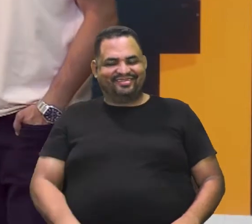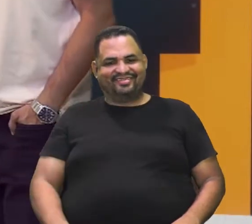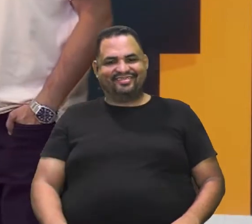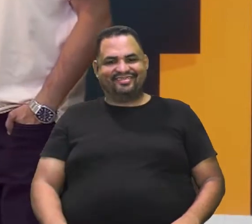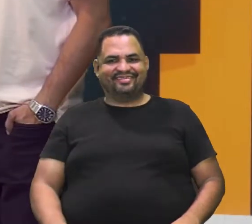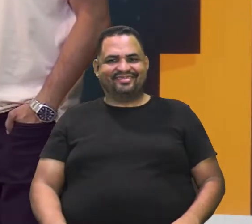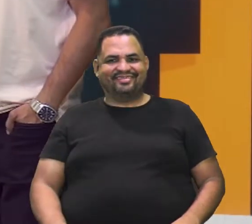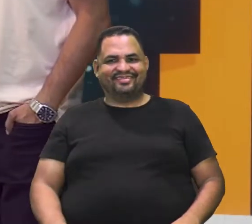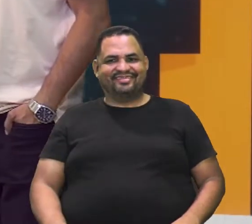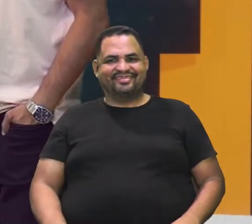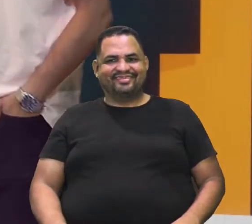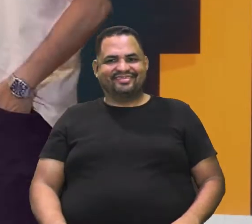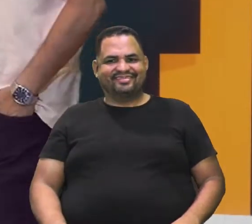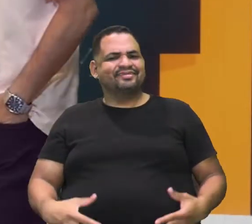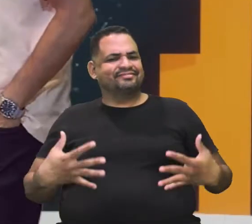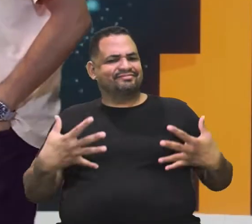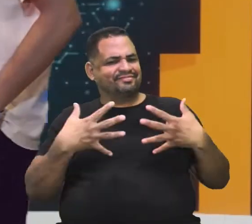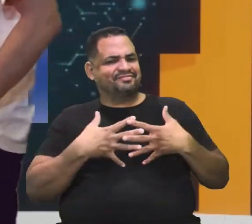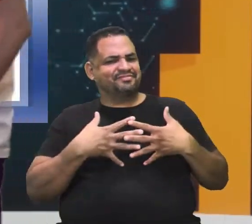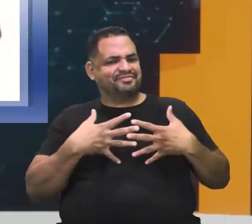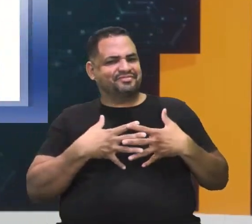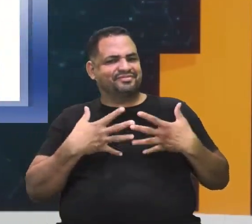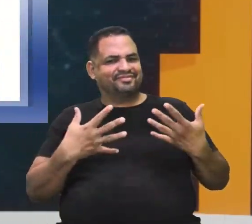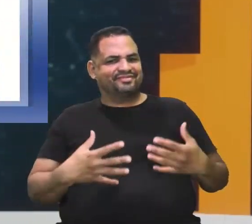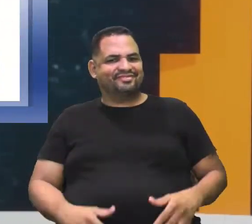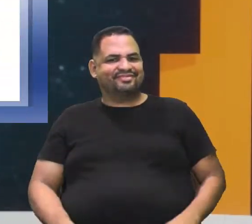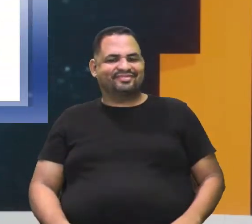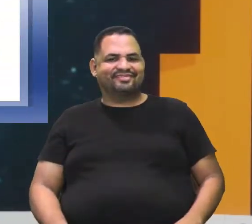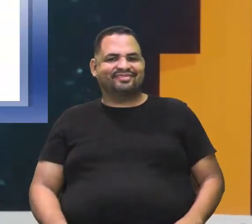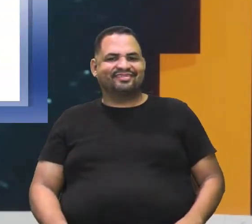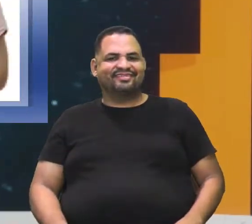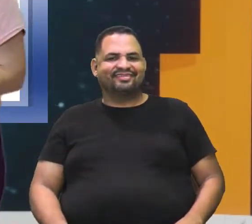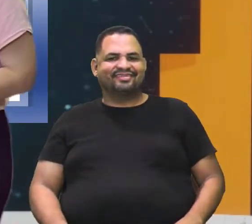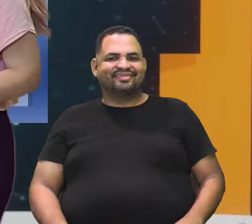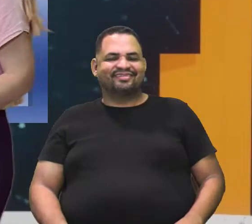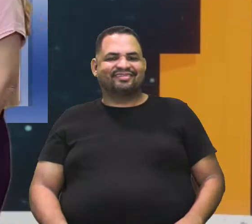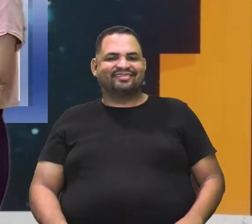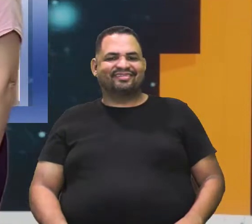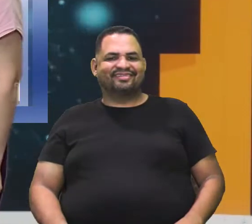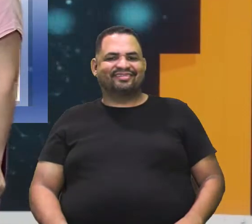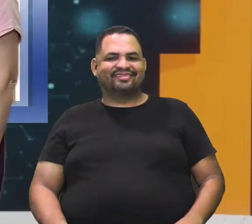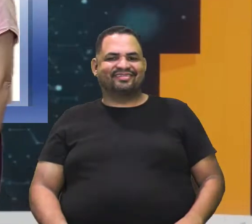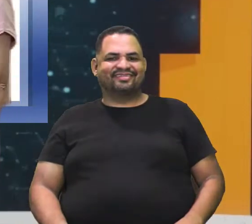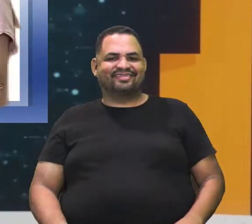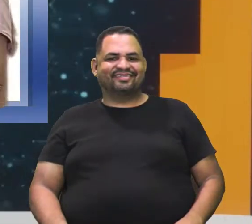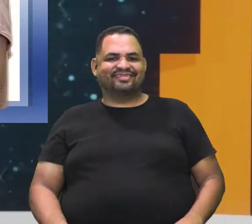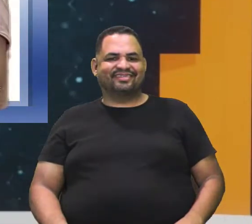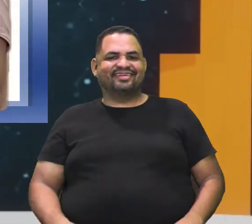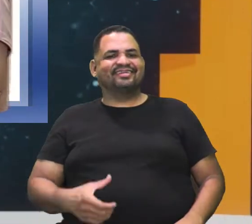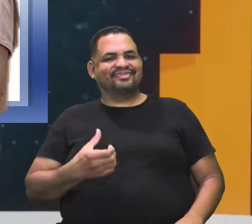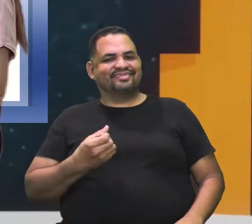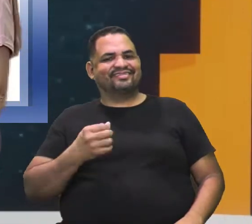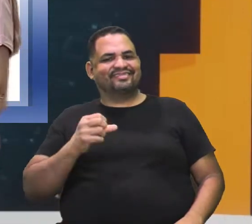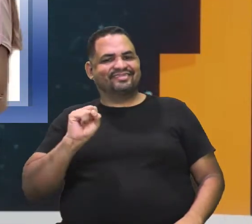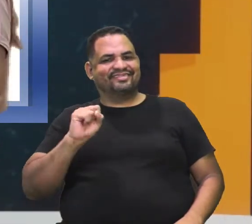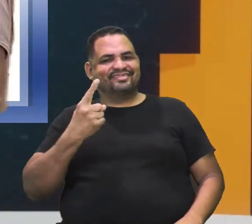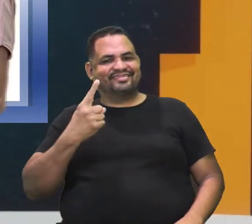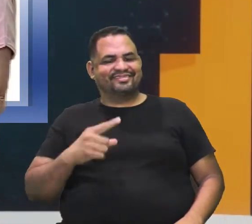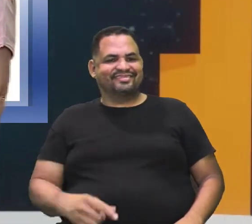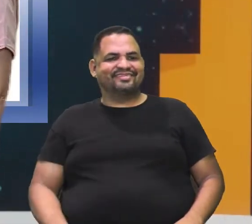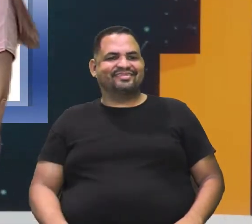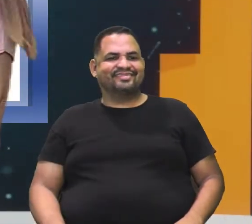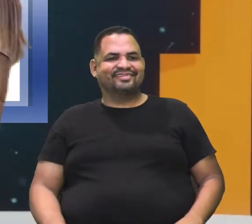Eu acho que... nós estamos em conflito. Volta pra lá. Vai pro teu lugar. É 68 que eu tô enxergando aqui, é